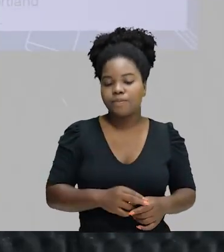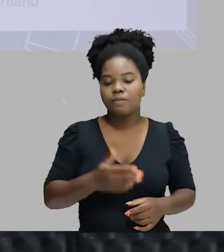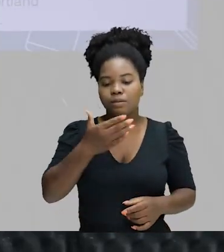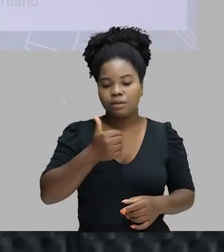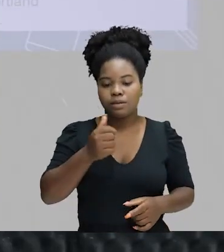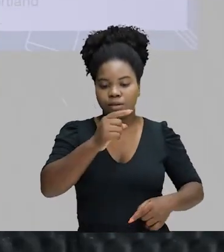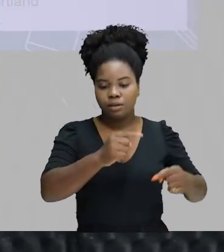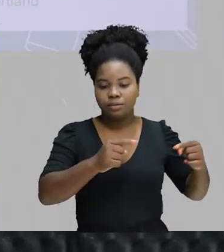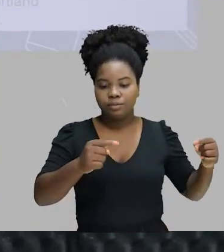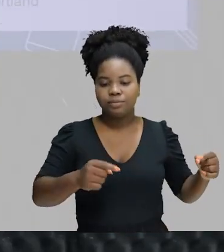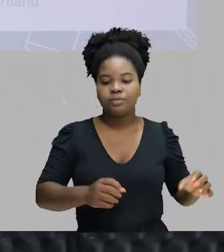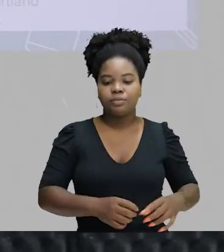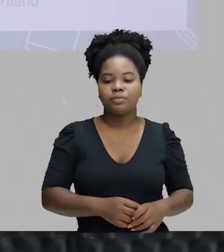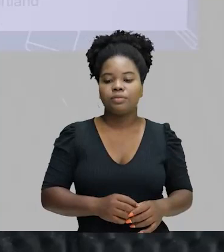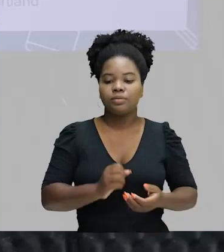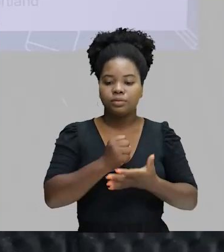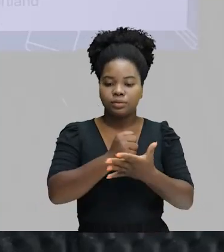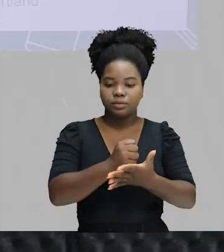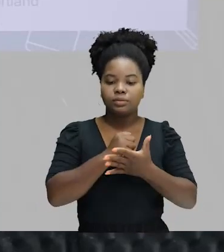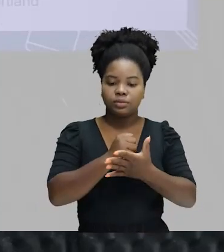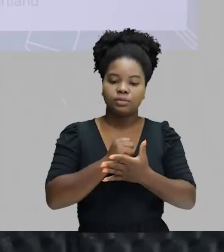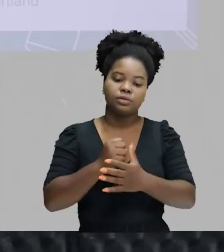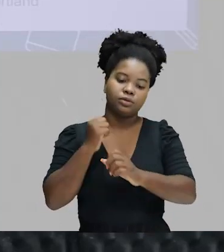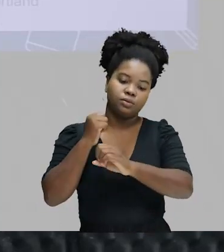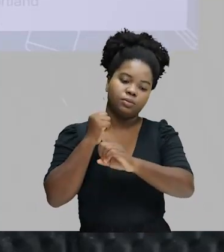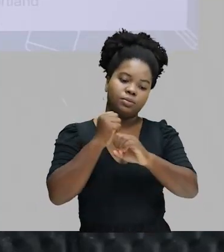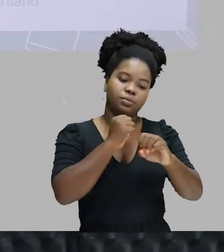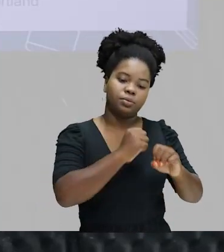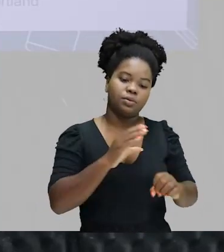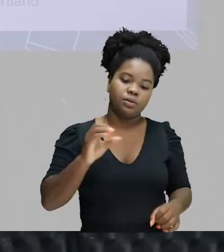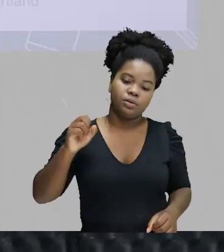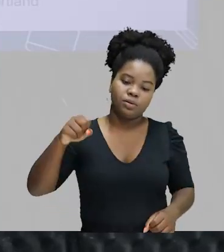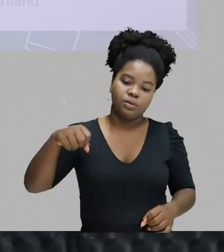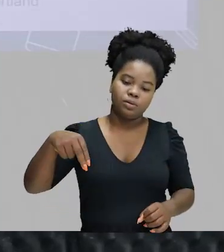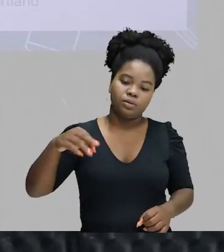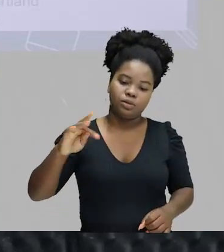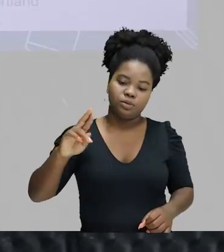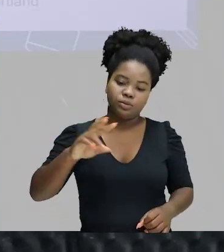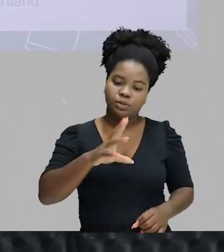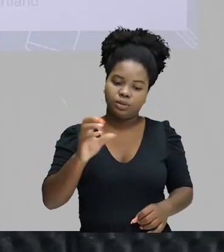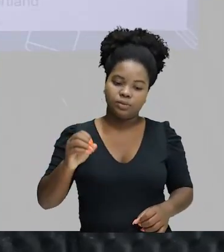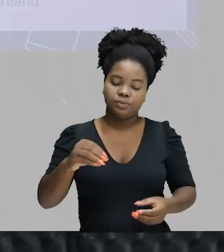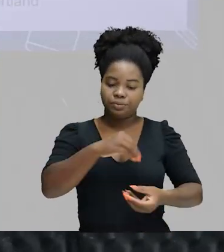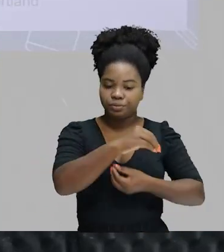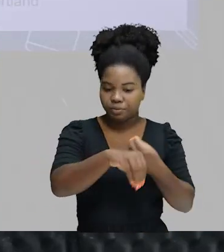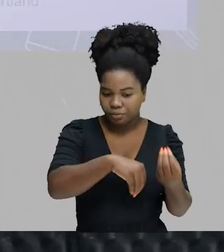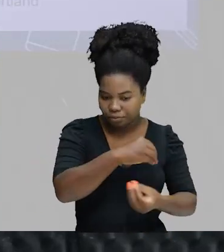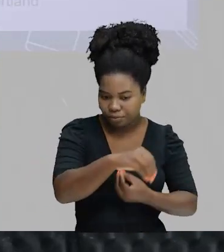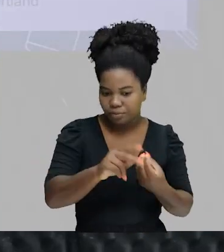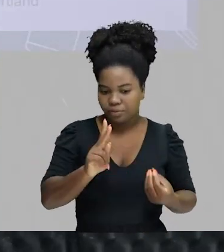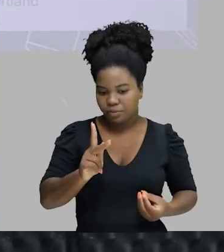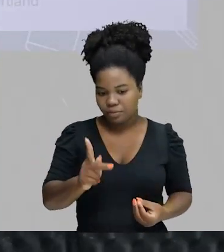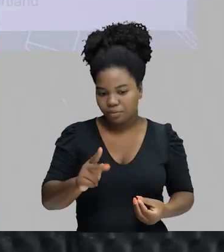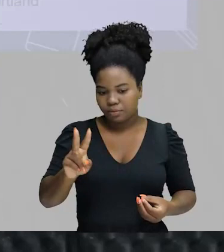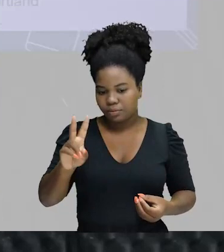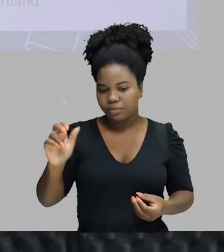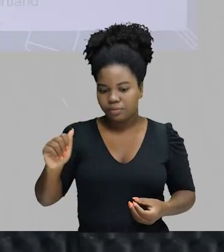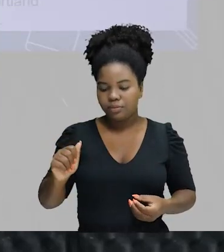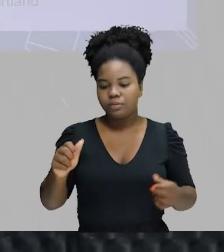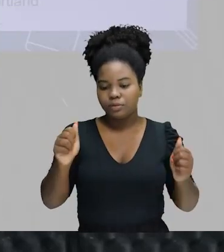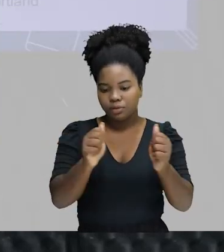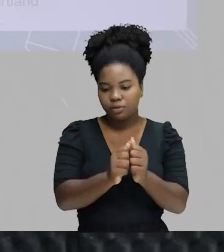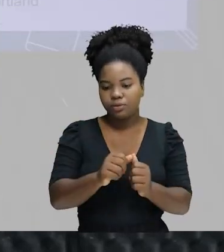melhorar materiais de construção, né? A emulsão, ou seja, a mistura de PVA com o